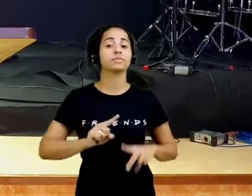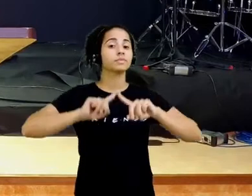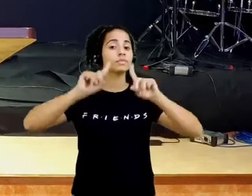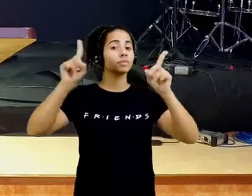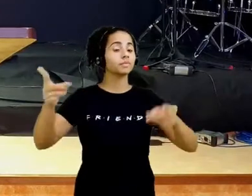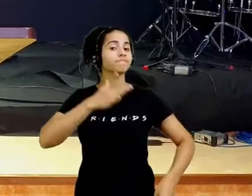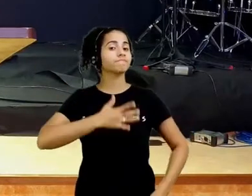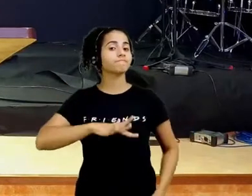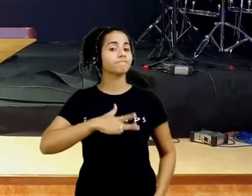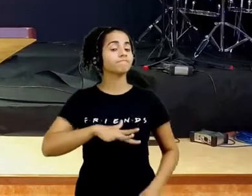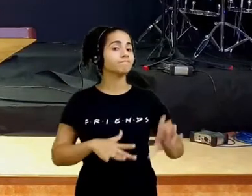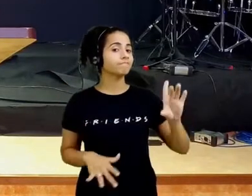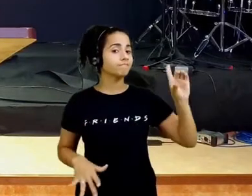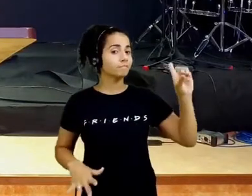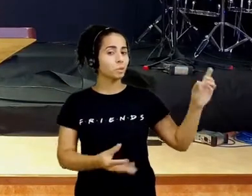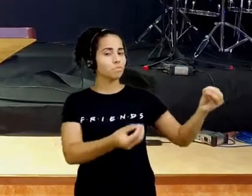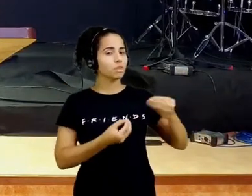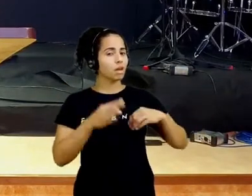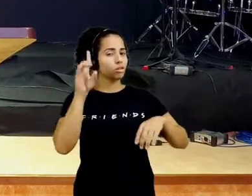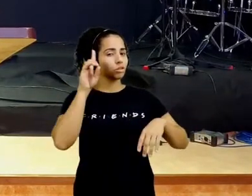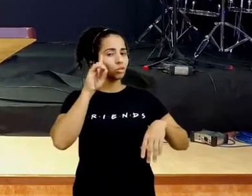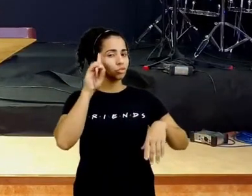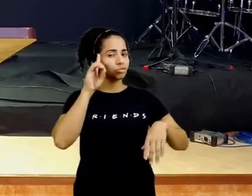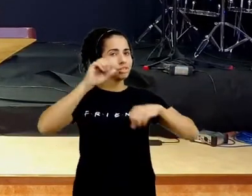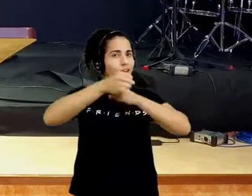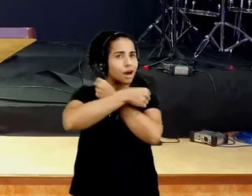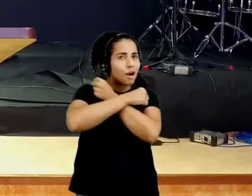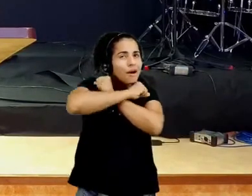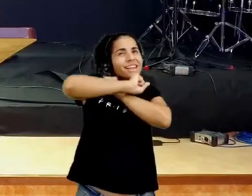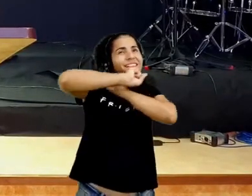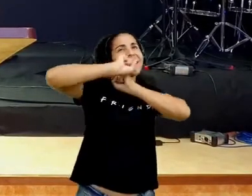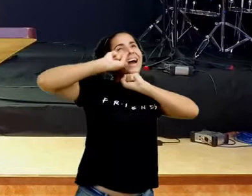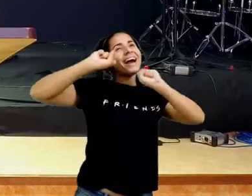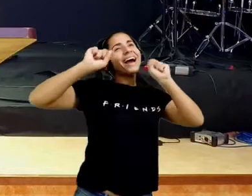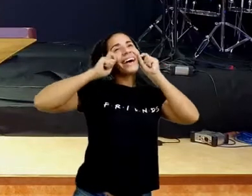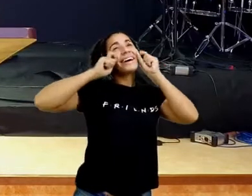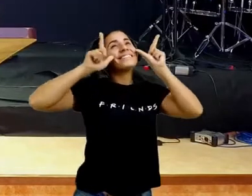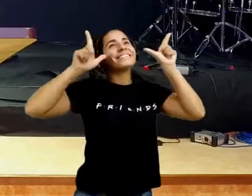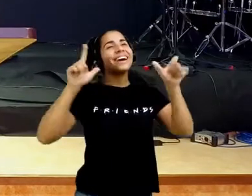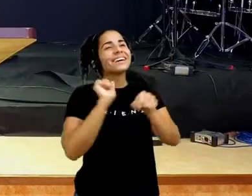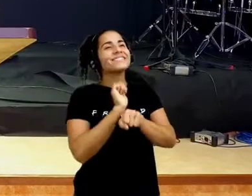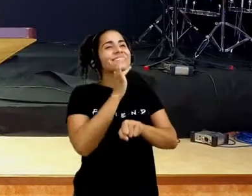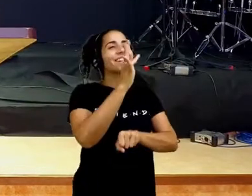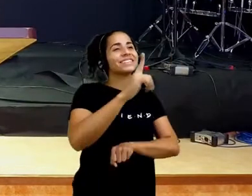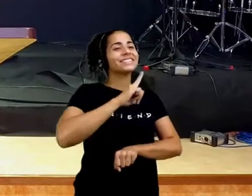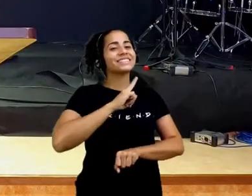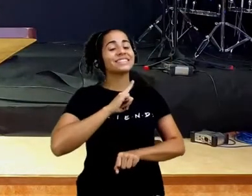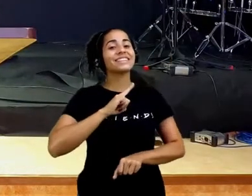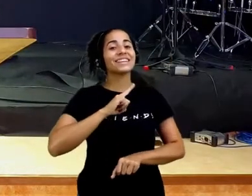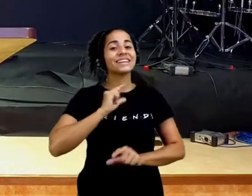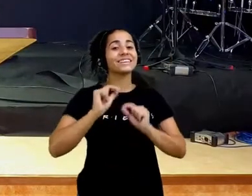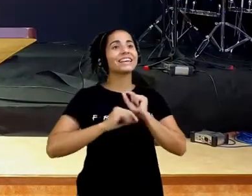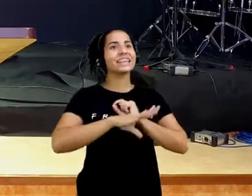mas as tuas misericórdias nos dá a cada dia um novo amanhecer, uma expectativa e esperança de que teremos